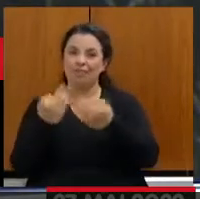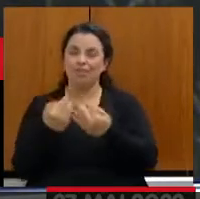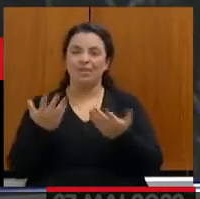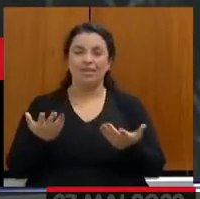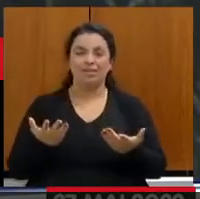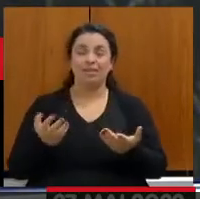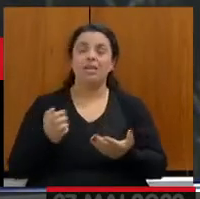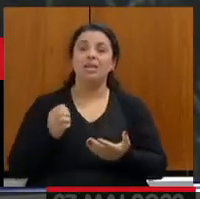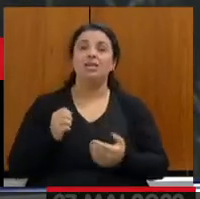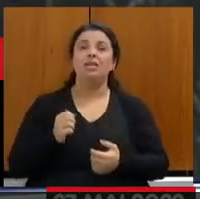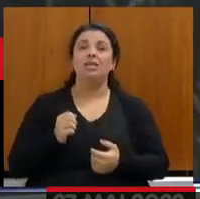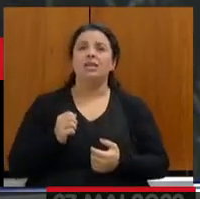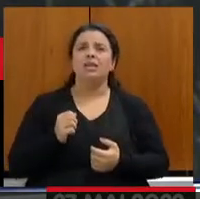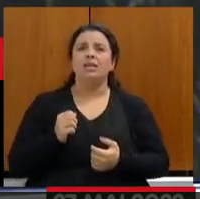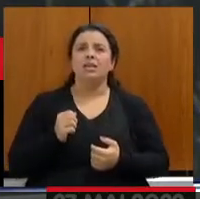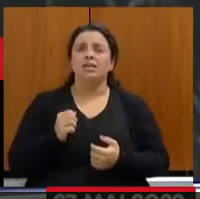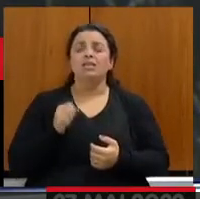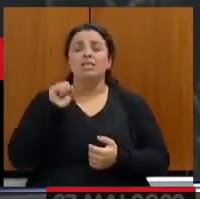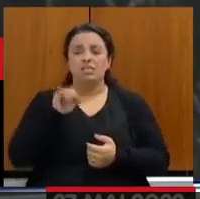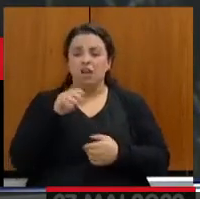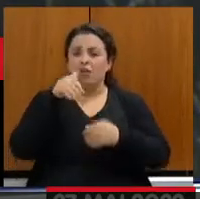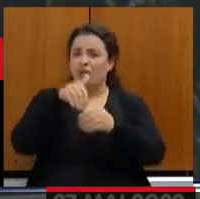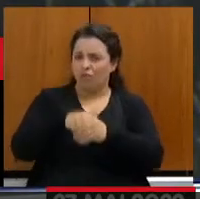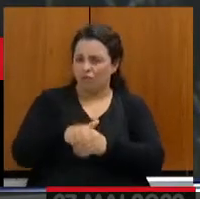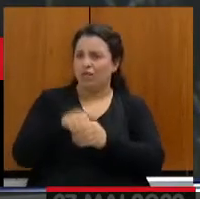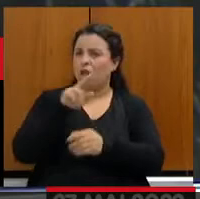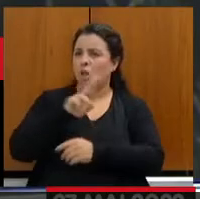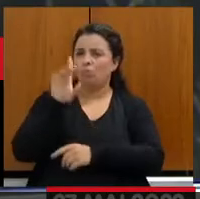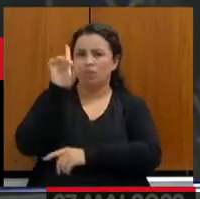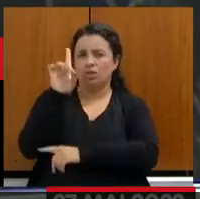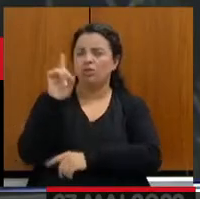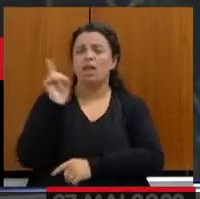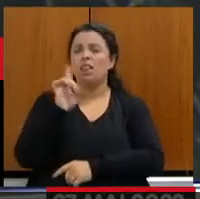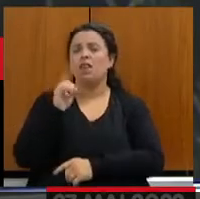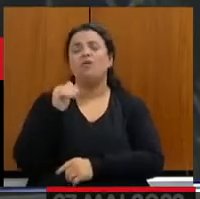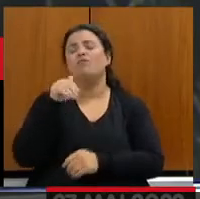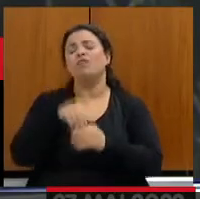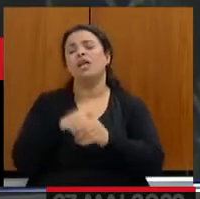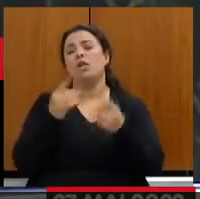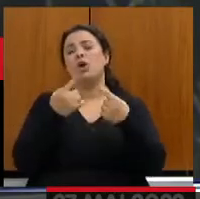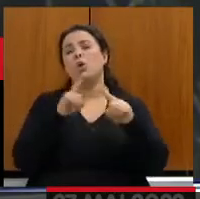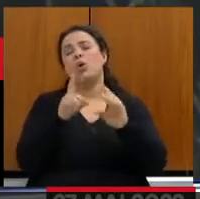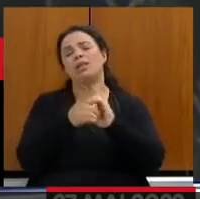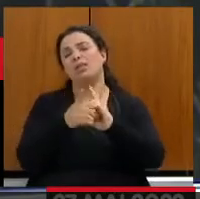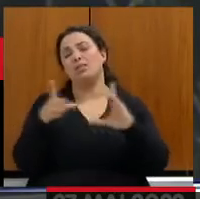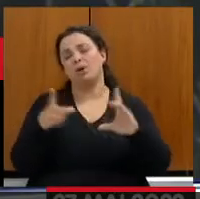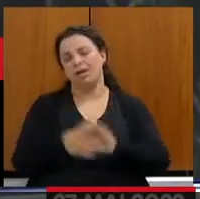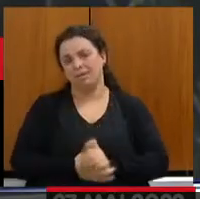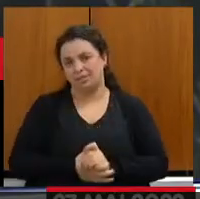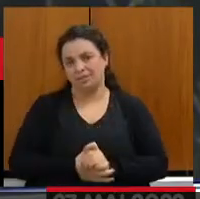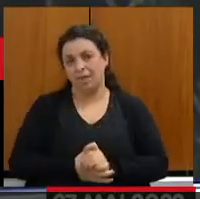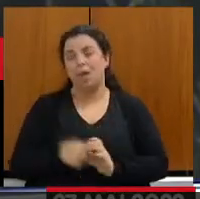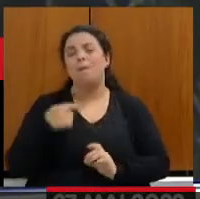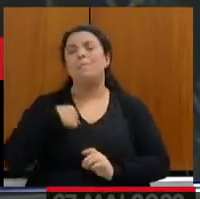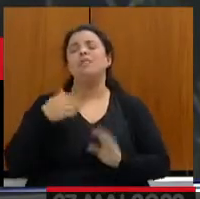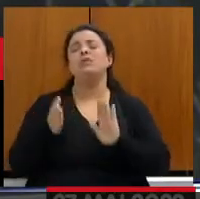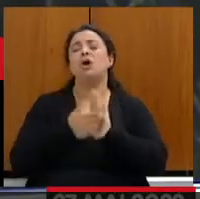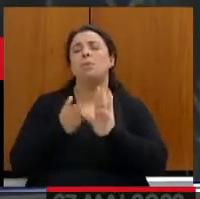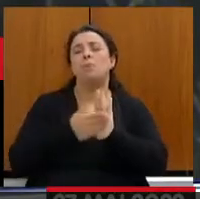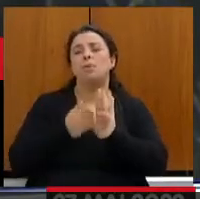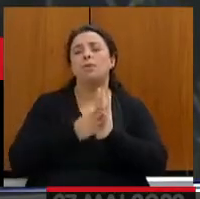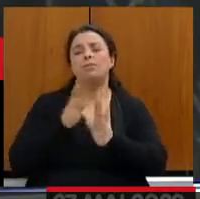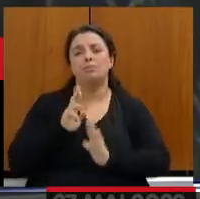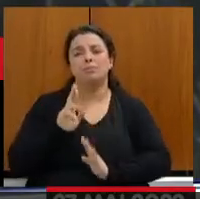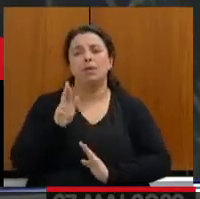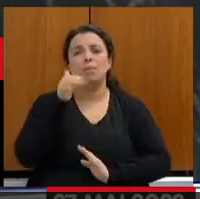contra a democracia ea e visando é isso eu trago a proposta enquanto mulher negra macumbeira